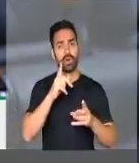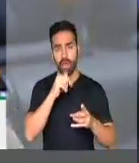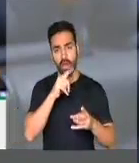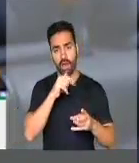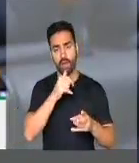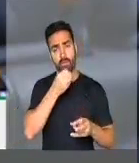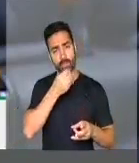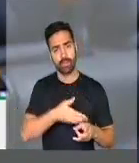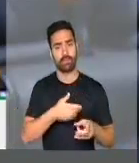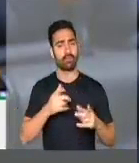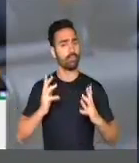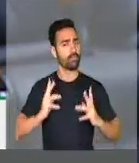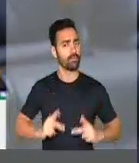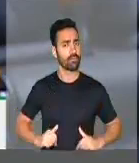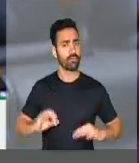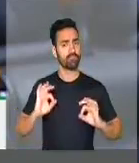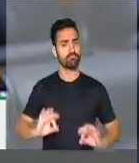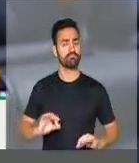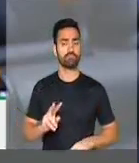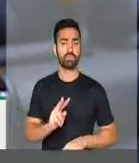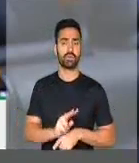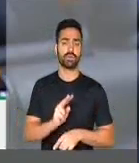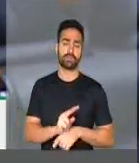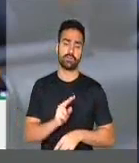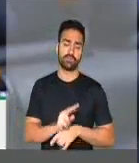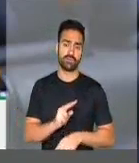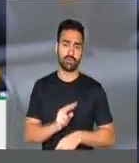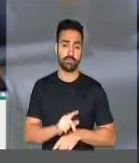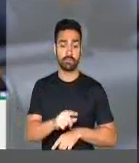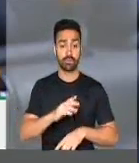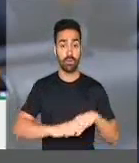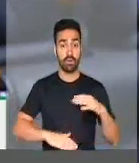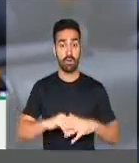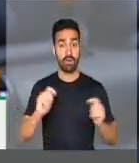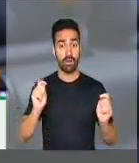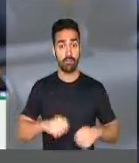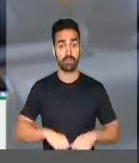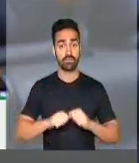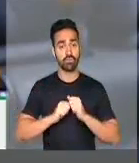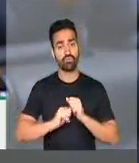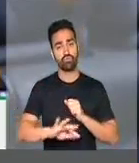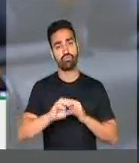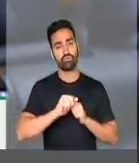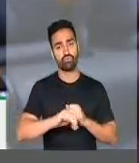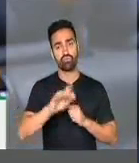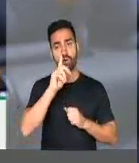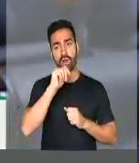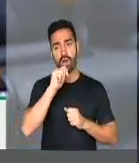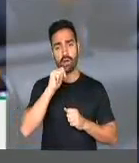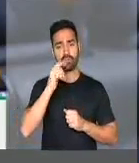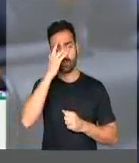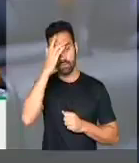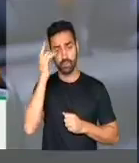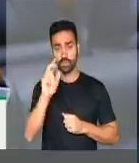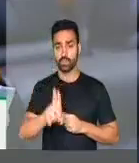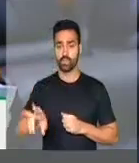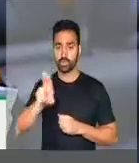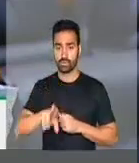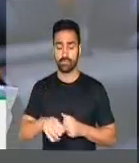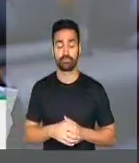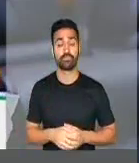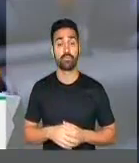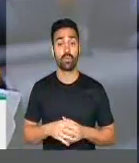fluente, preservado e com a sua capacidade de bem servir a população. E lá o